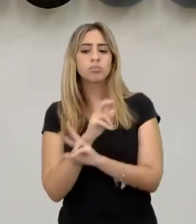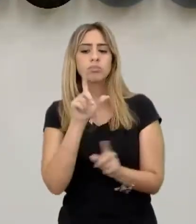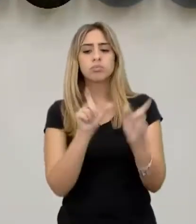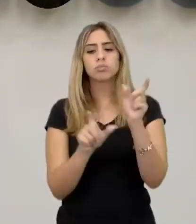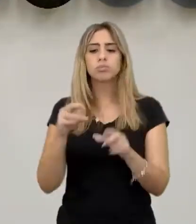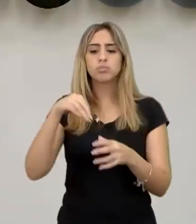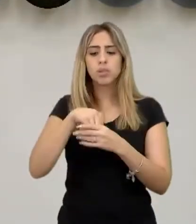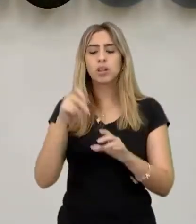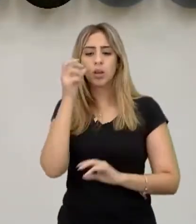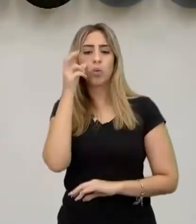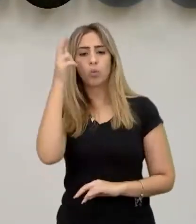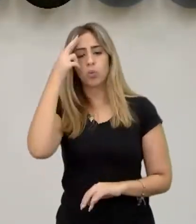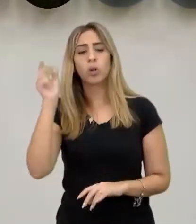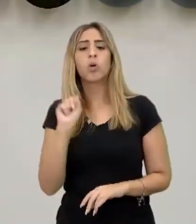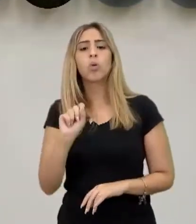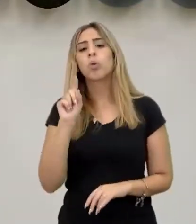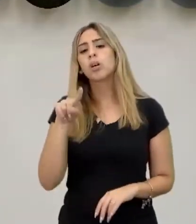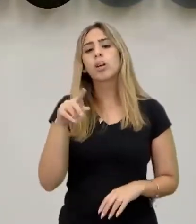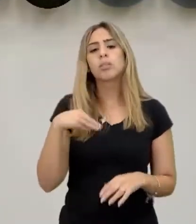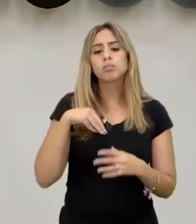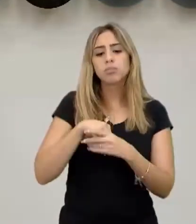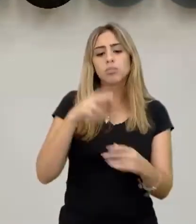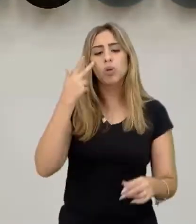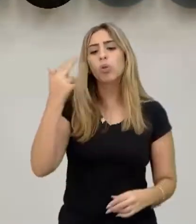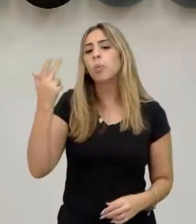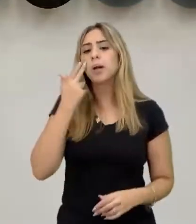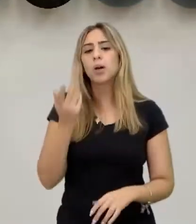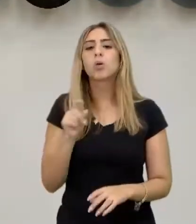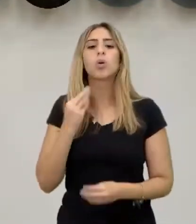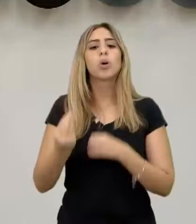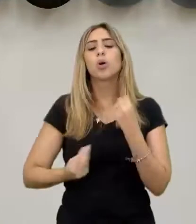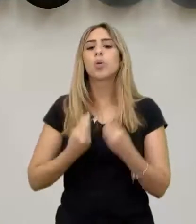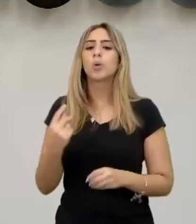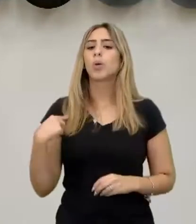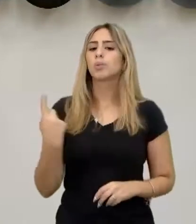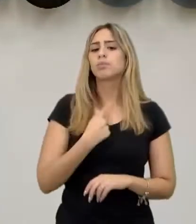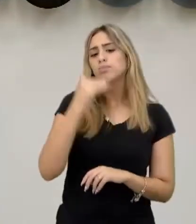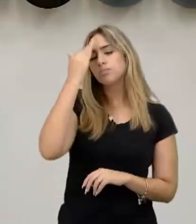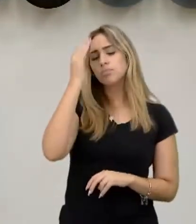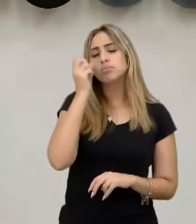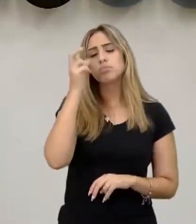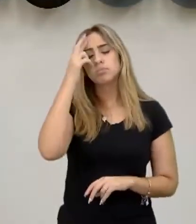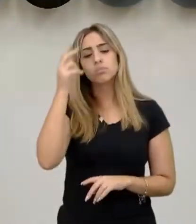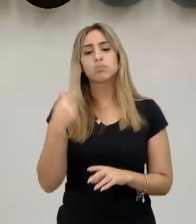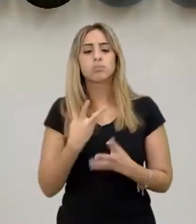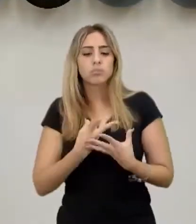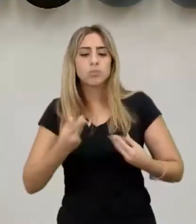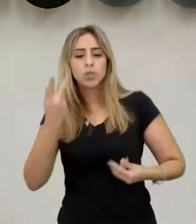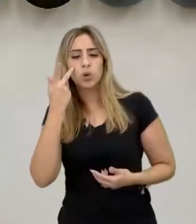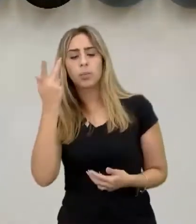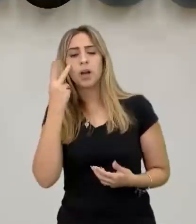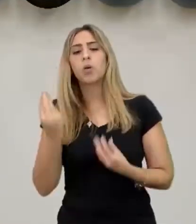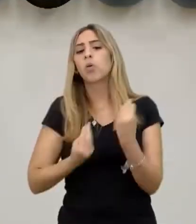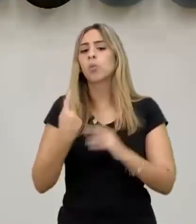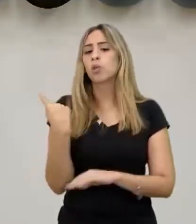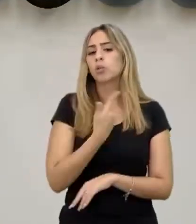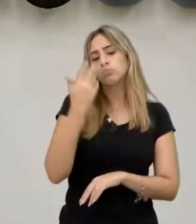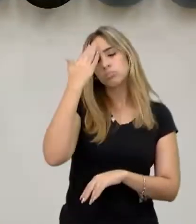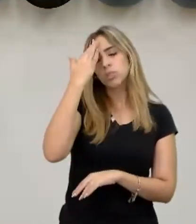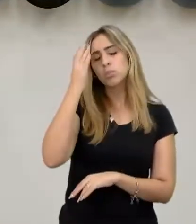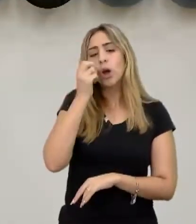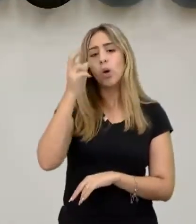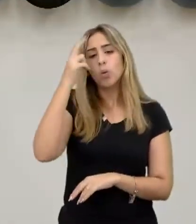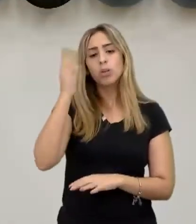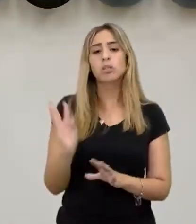indivíduo dentro da cultura? O que é o senso comum? Como nós entendemos a cultura no senso comum e como nós entendemos a